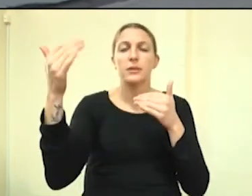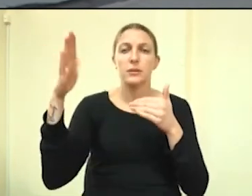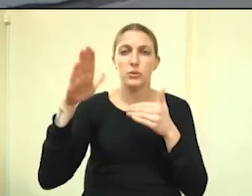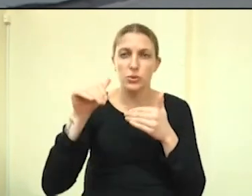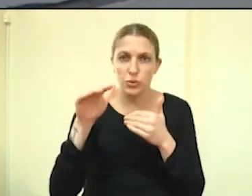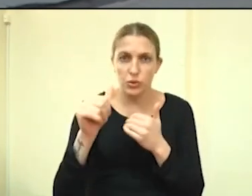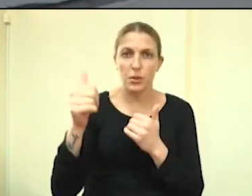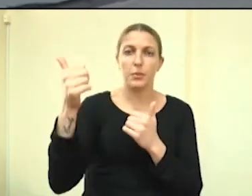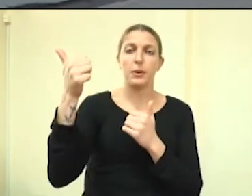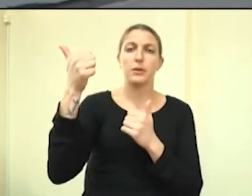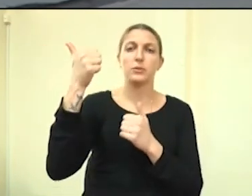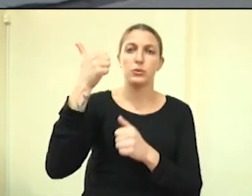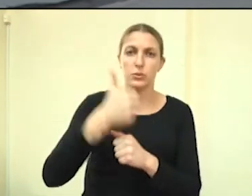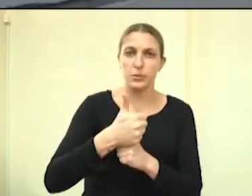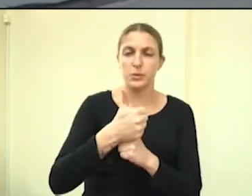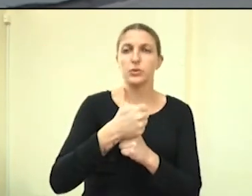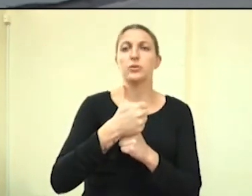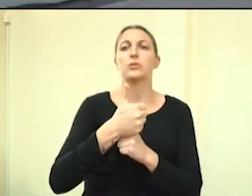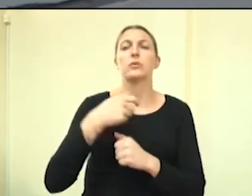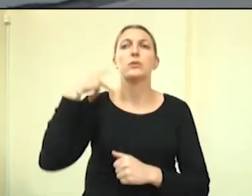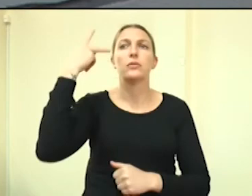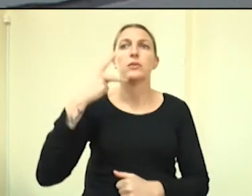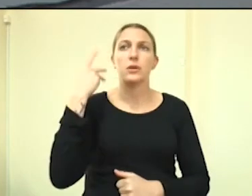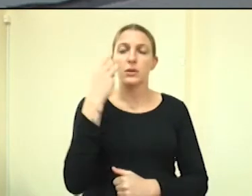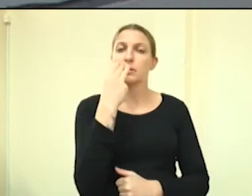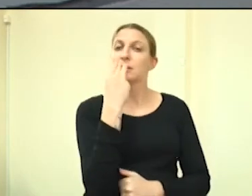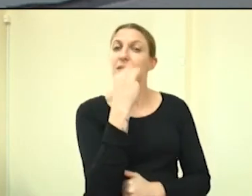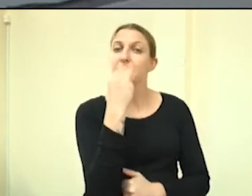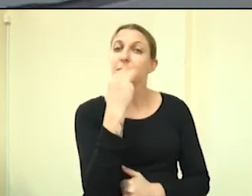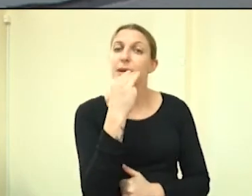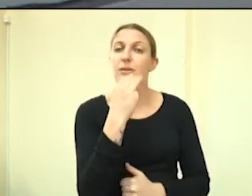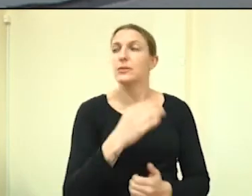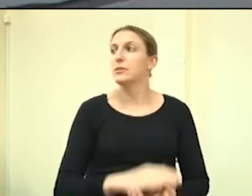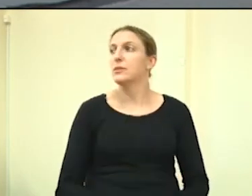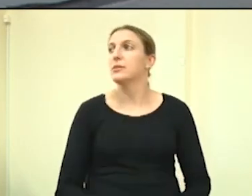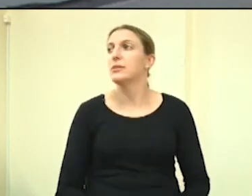sessões, 13 de agosto de 2018, vereador Márcio Pavone, bancada da Solidariedade.